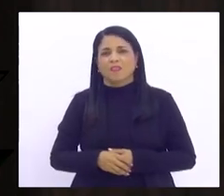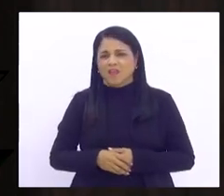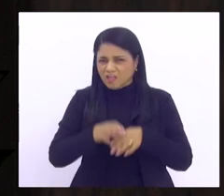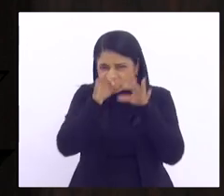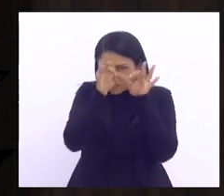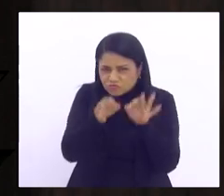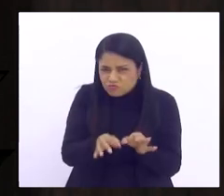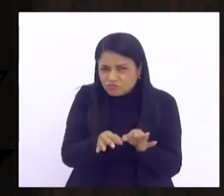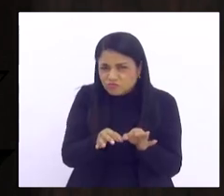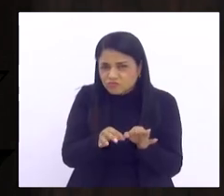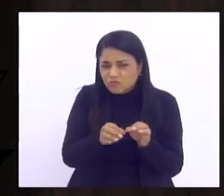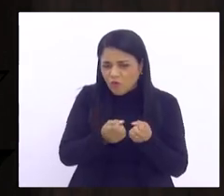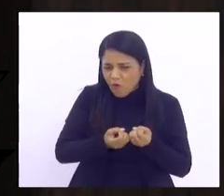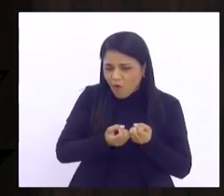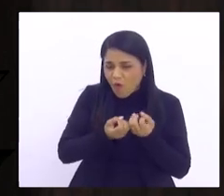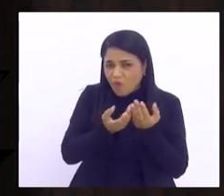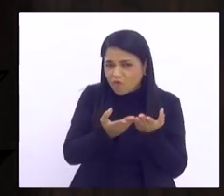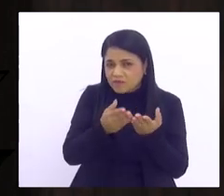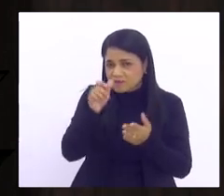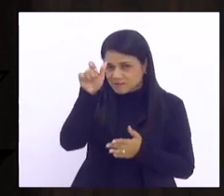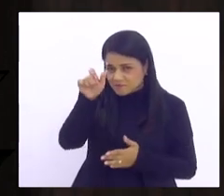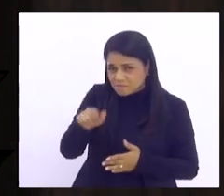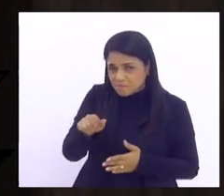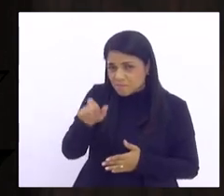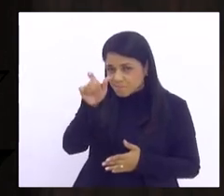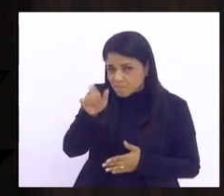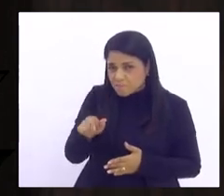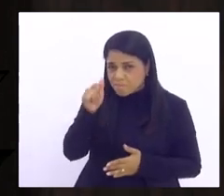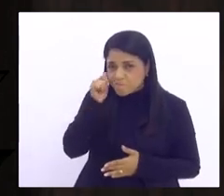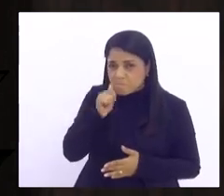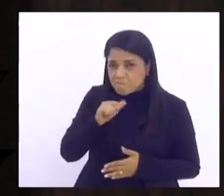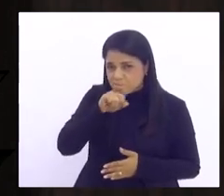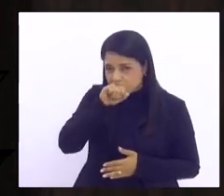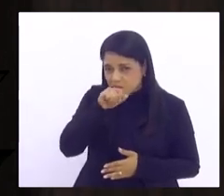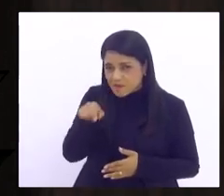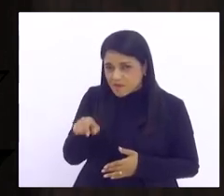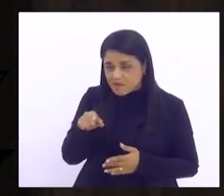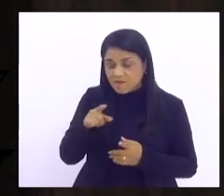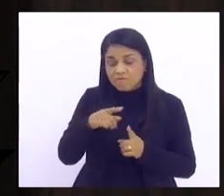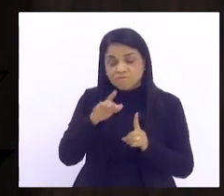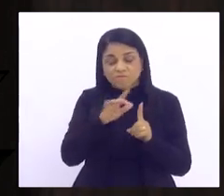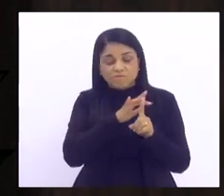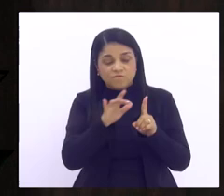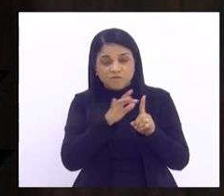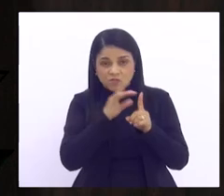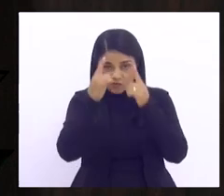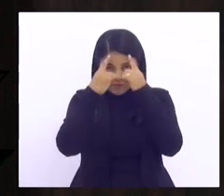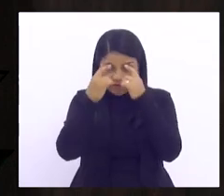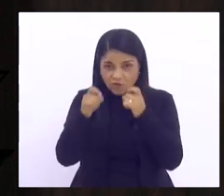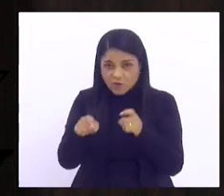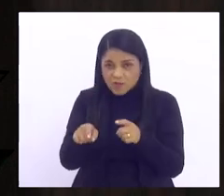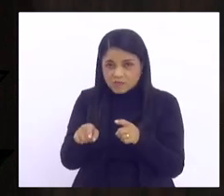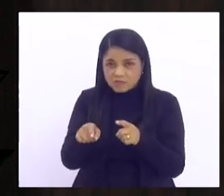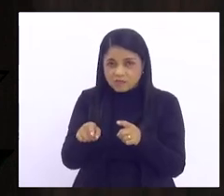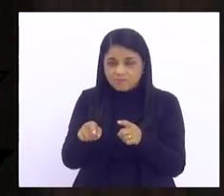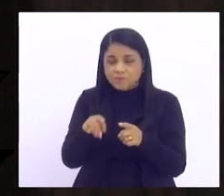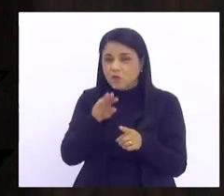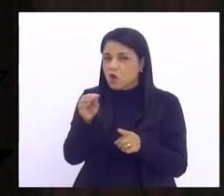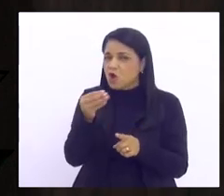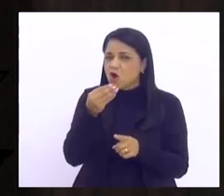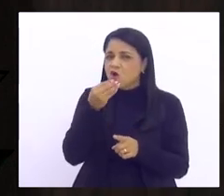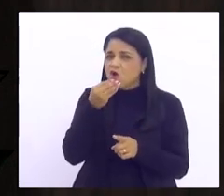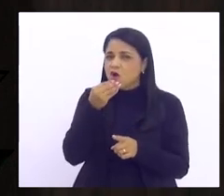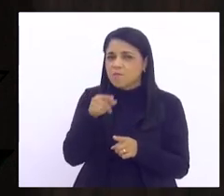justo oferecer, por exemplo, a essa mãe que foi vítima de uma violência, que precisa, obviamente,